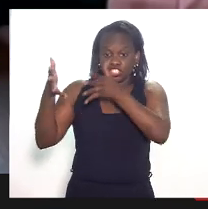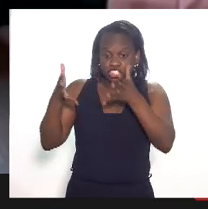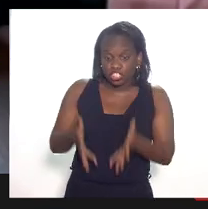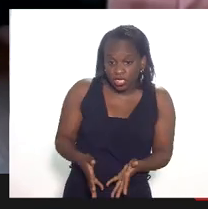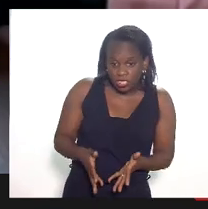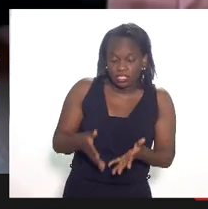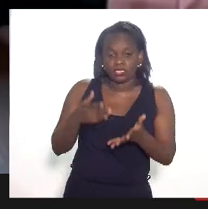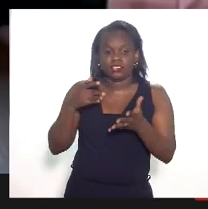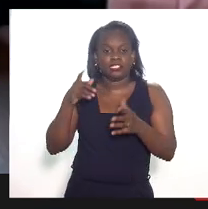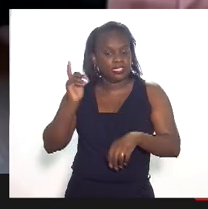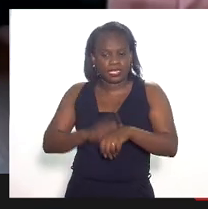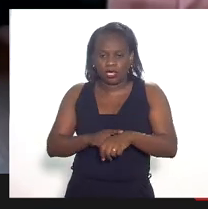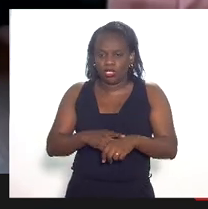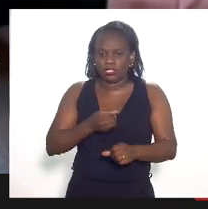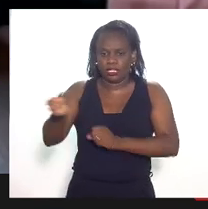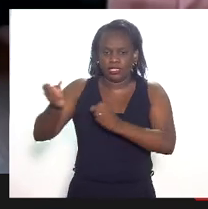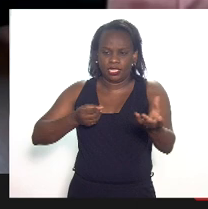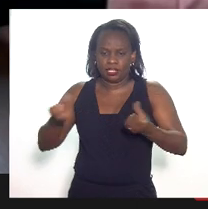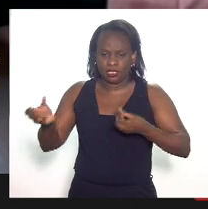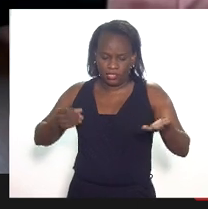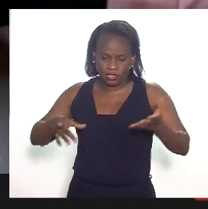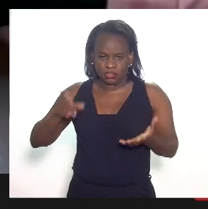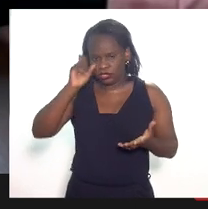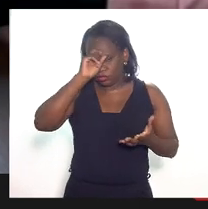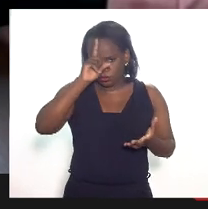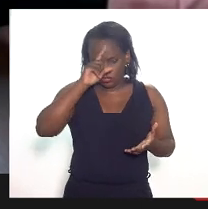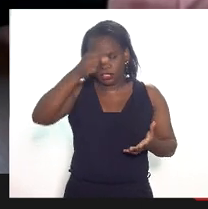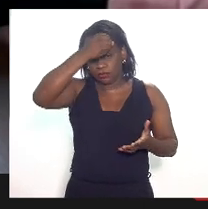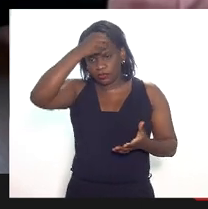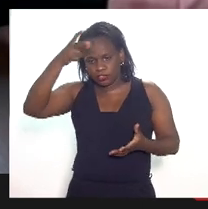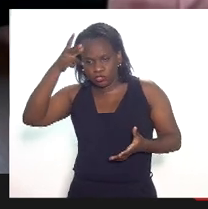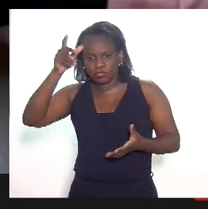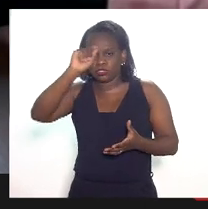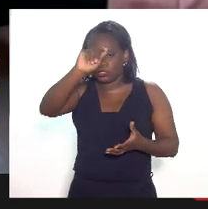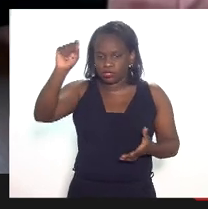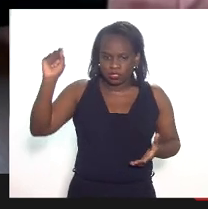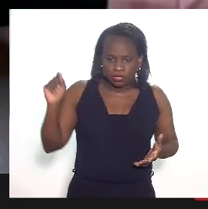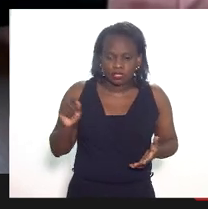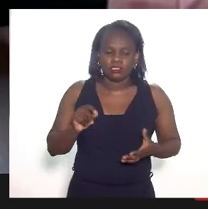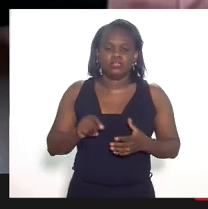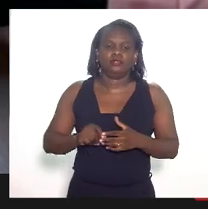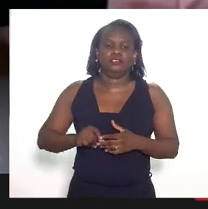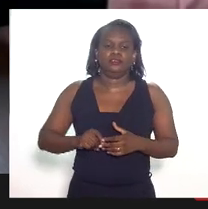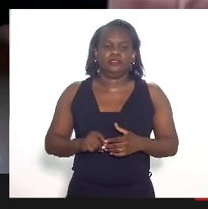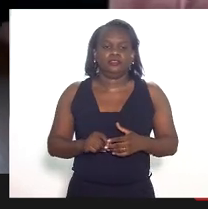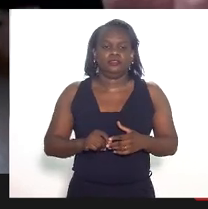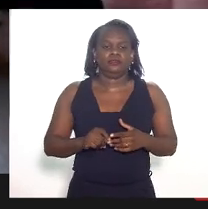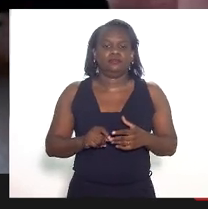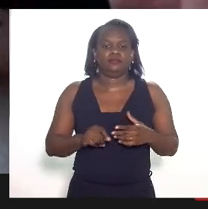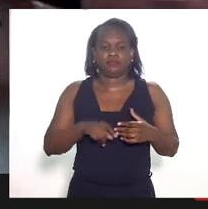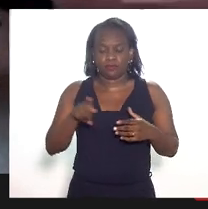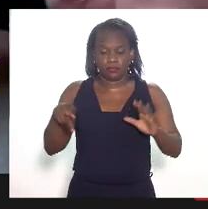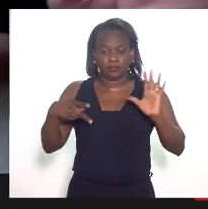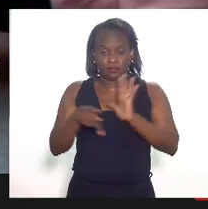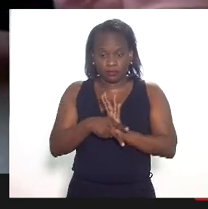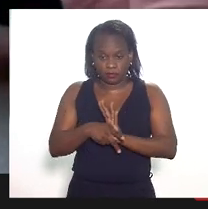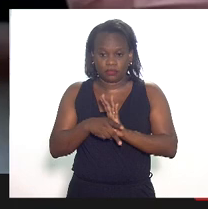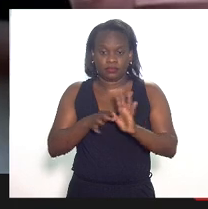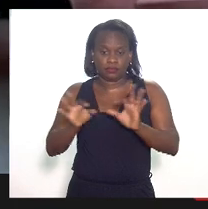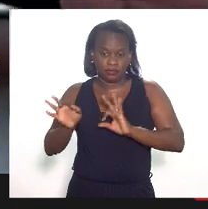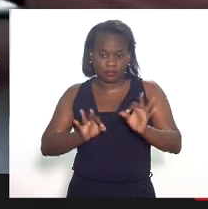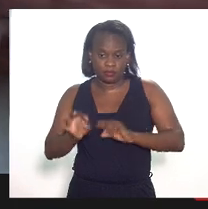estão sendo imediatamente distribuídos aos municípios, às unidades, as que fazem parte do